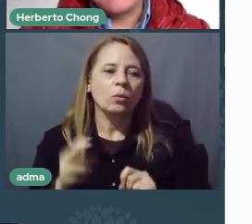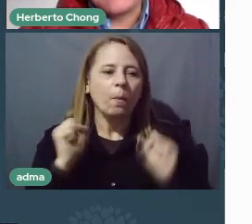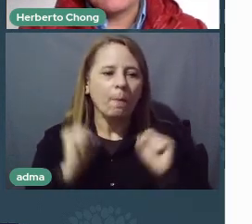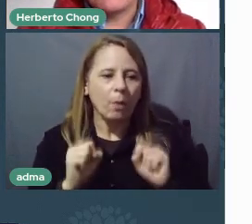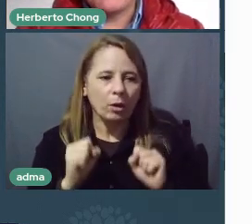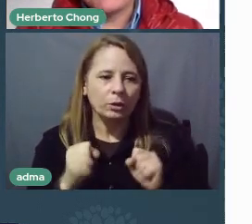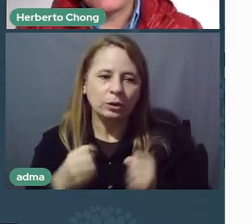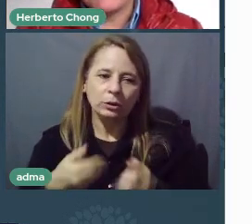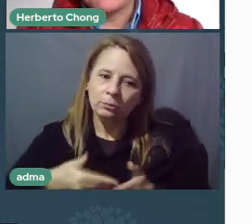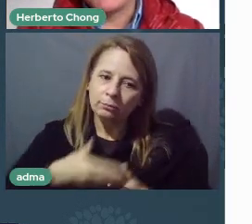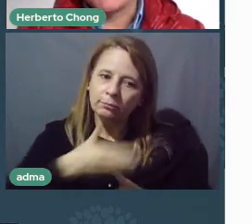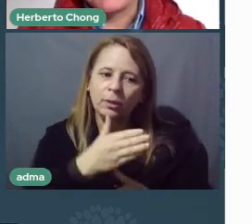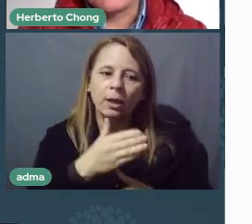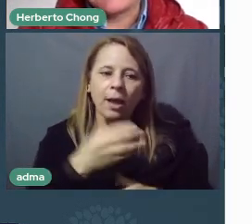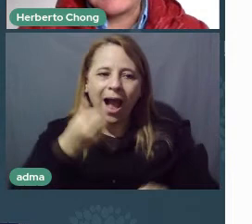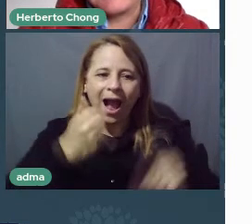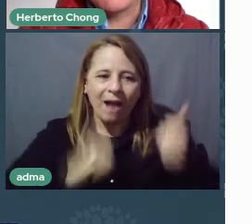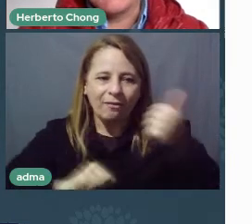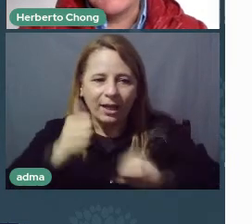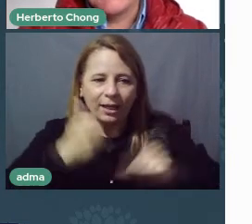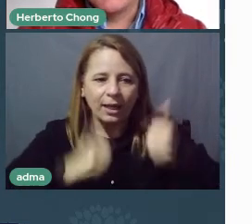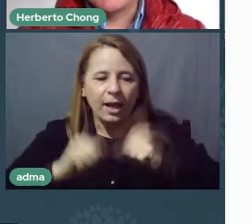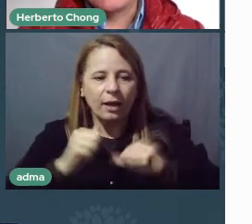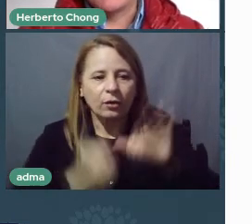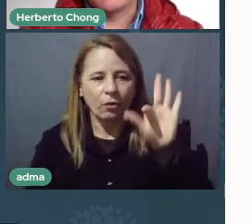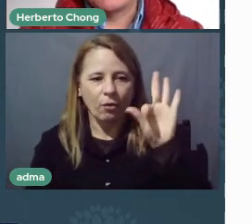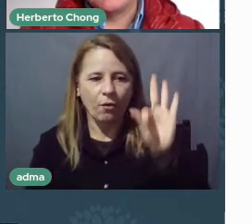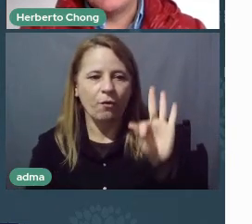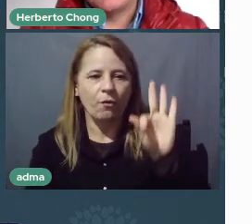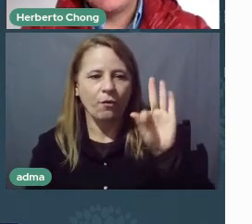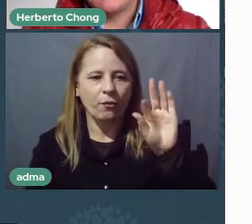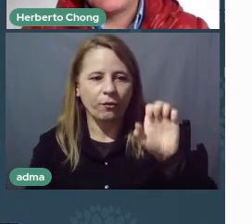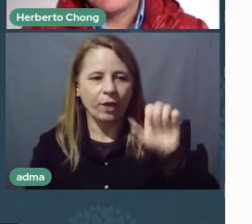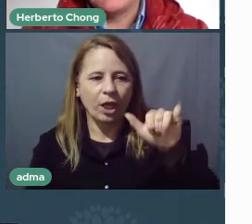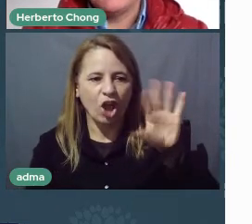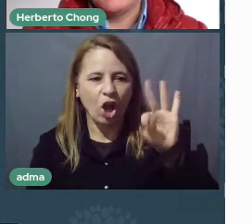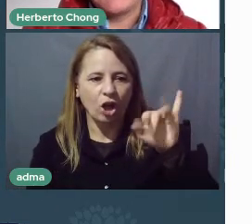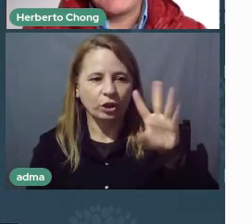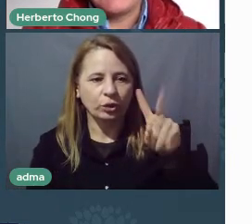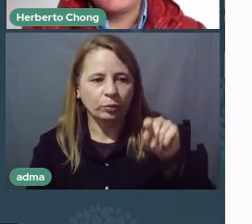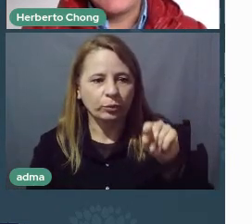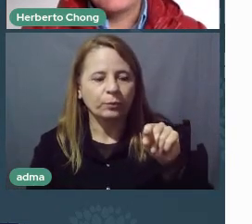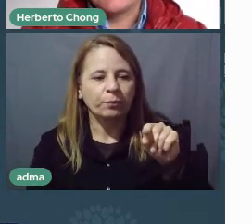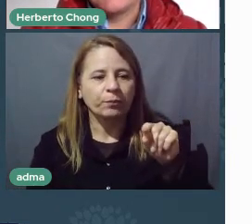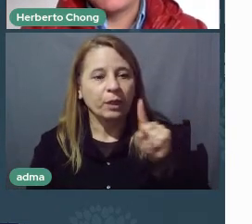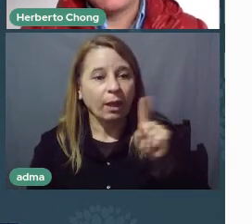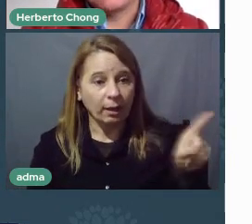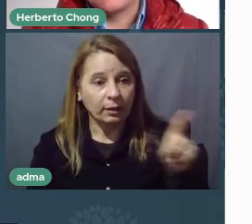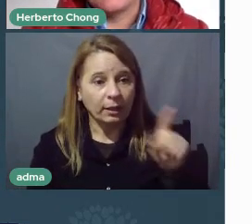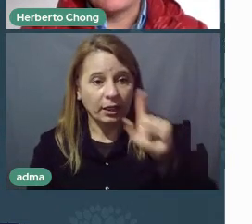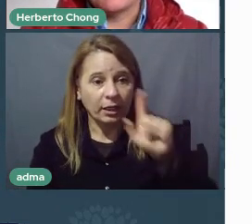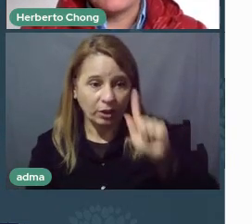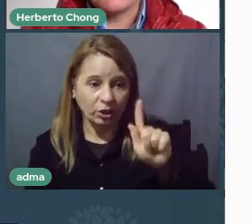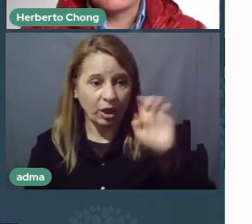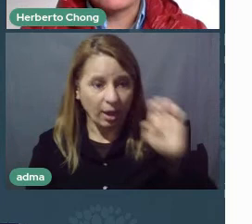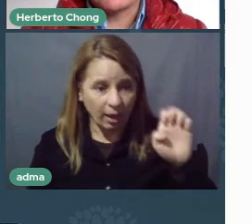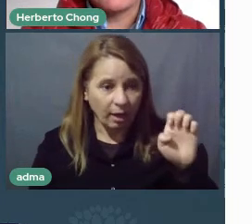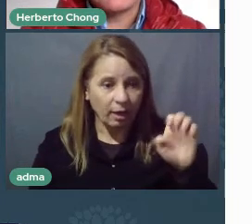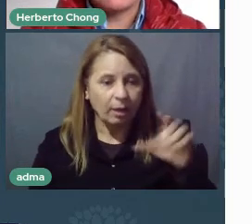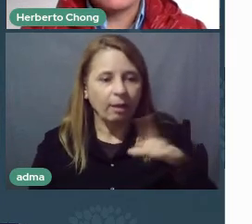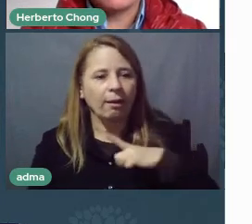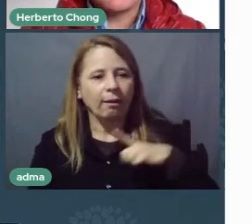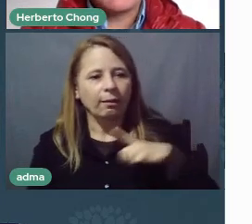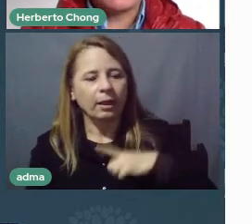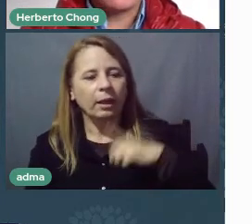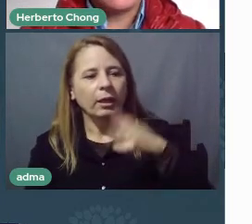especialista avaliar o fenótipo desta asma. Por exemplo, se ele tem bastante IgE, se ele tem bastante eosinófilos, que